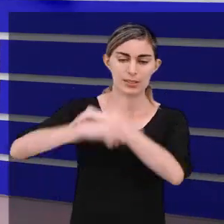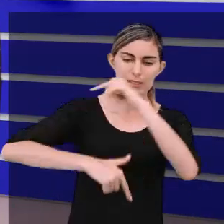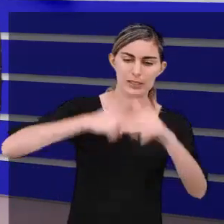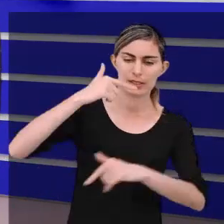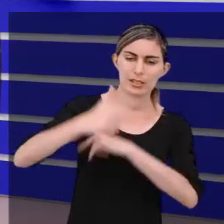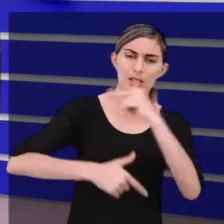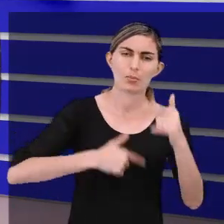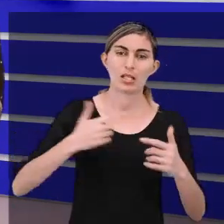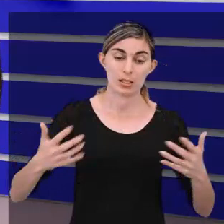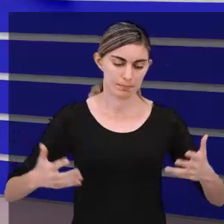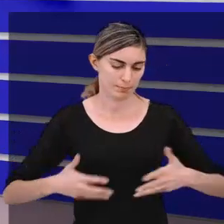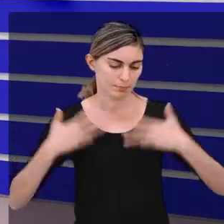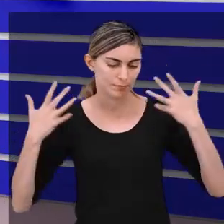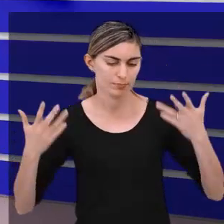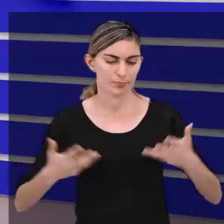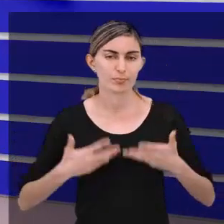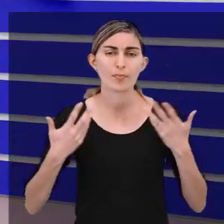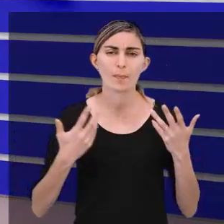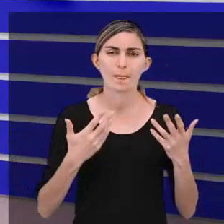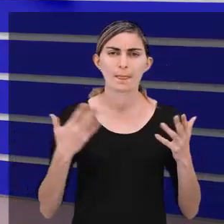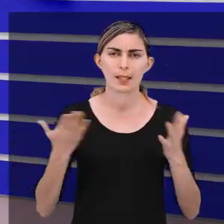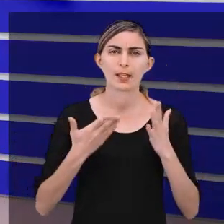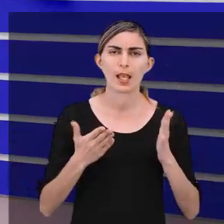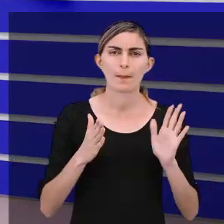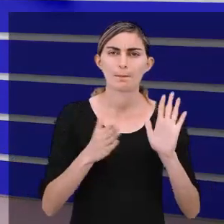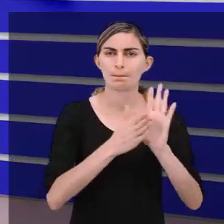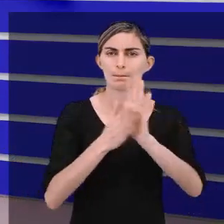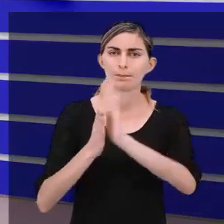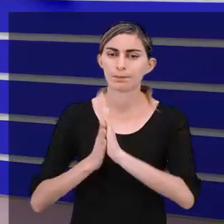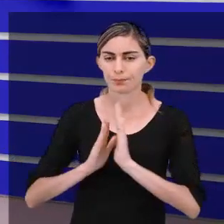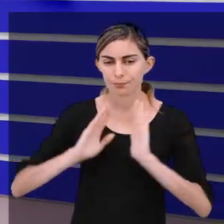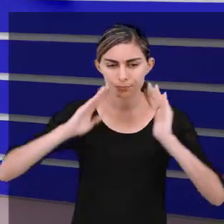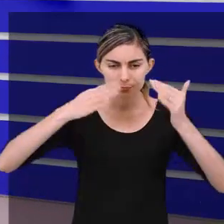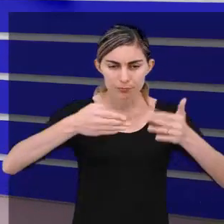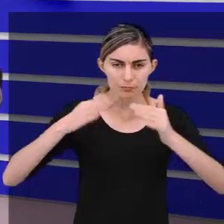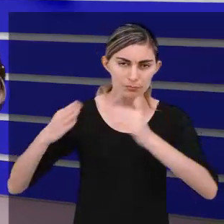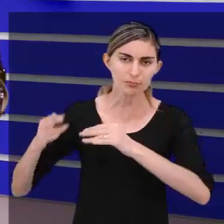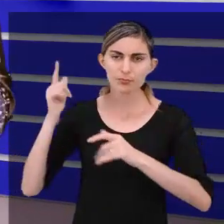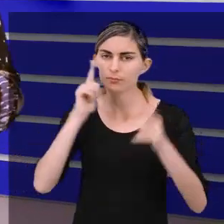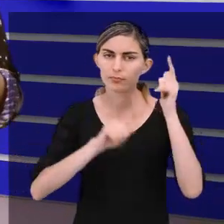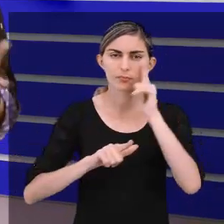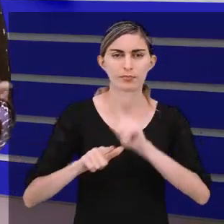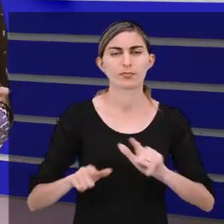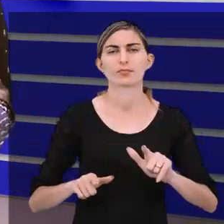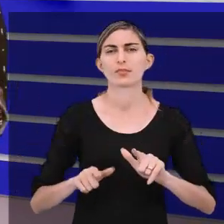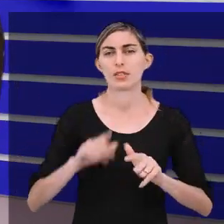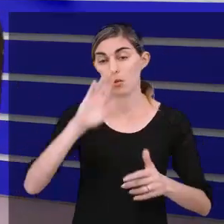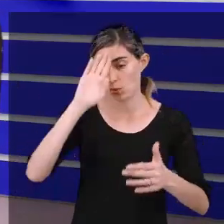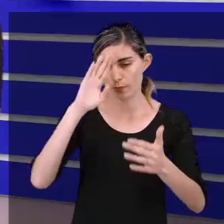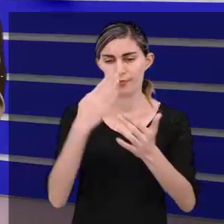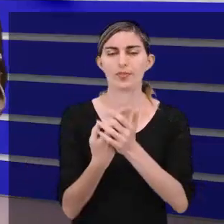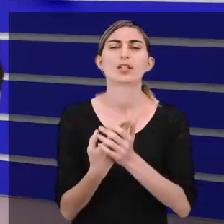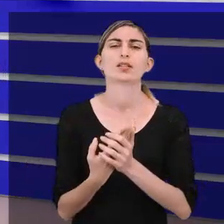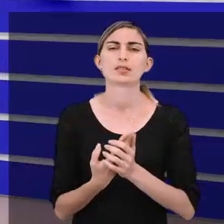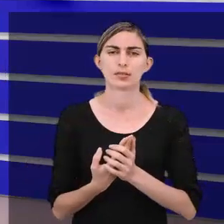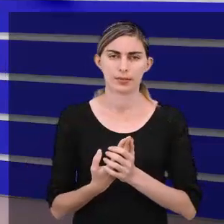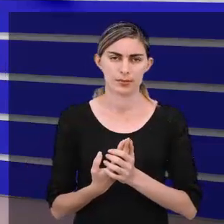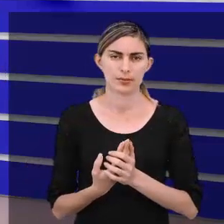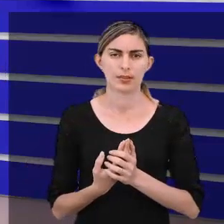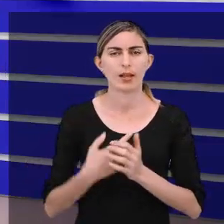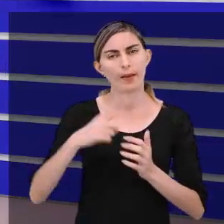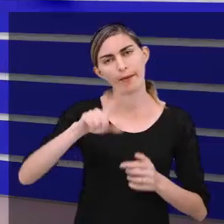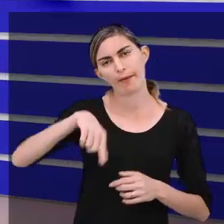trabalharem com entusiasmo a fim de atingir metas para o bem comum. Com um caráter que inspire a confiança. Então, é